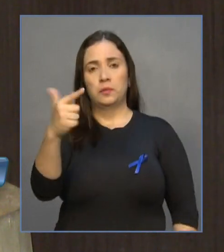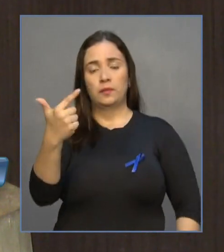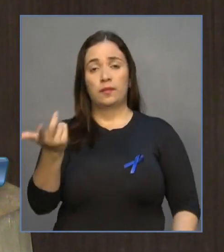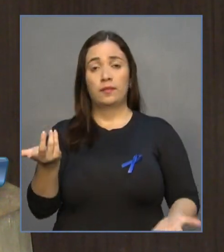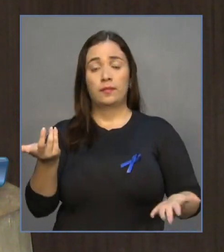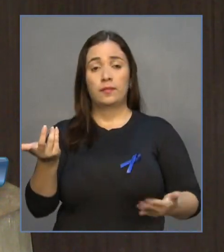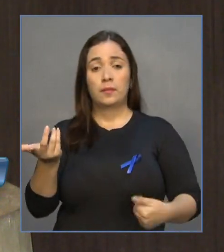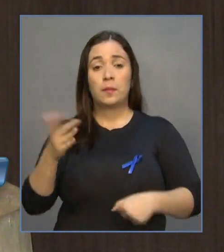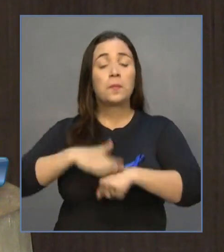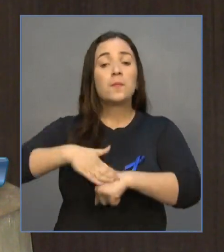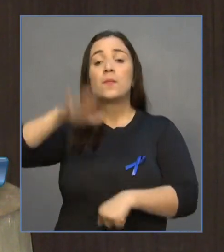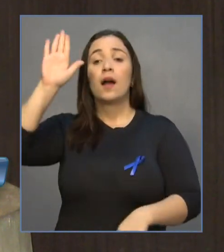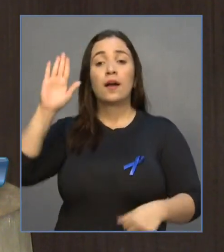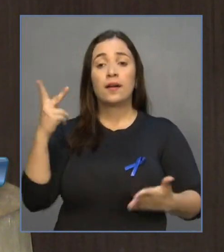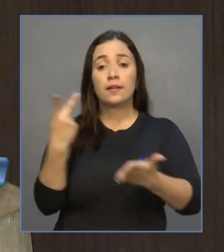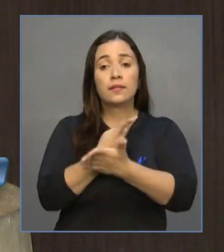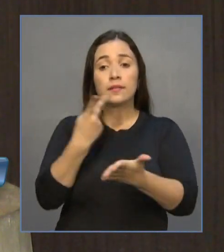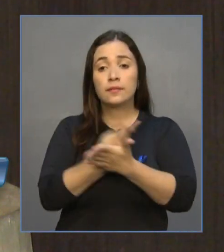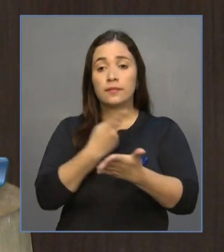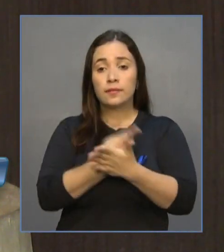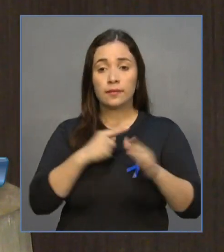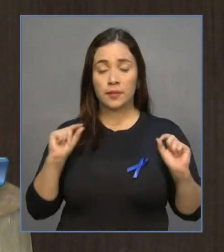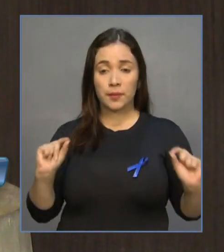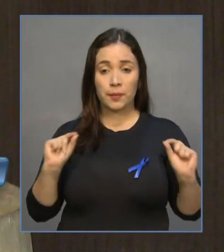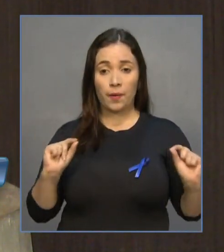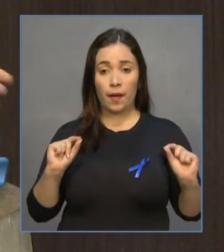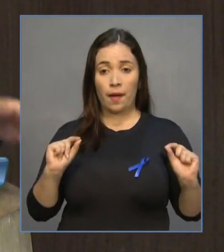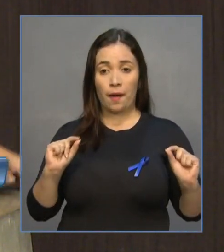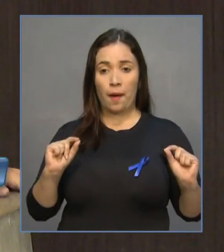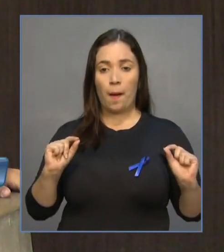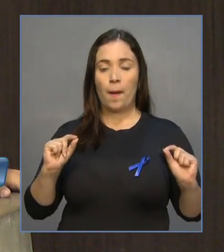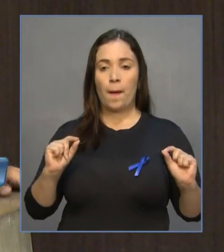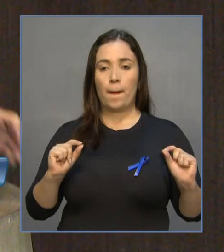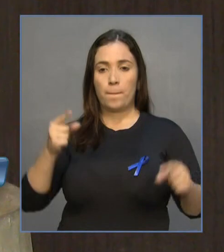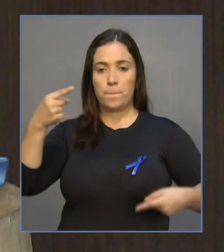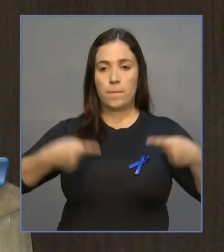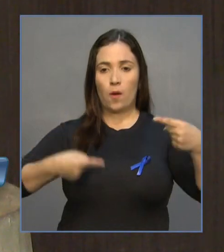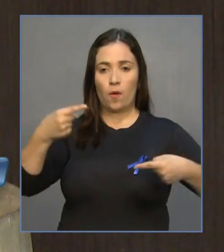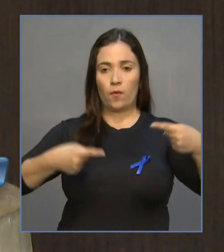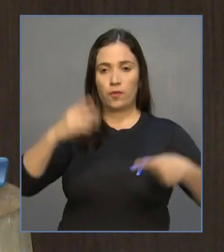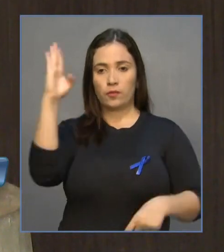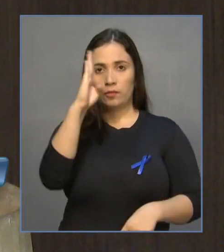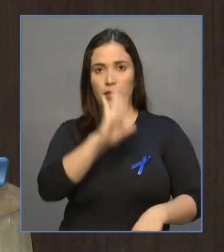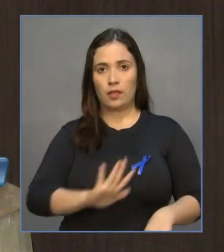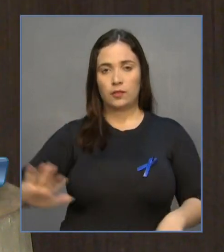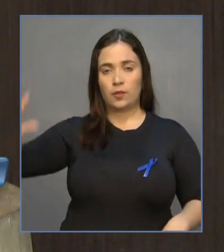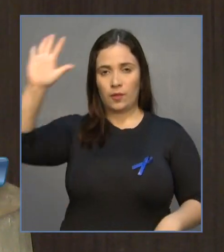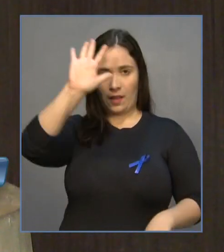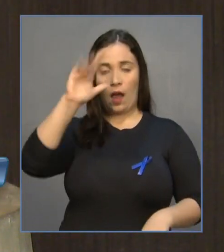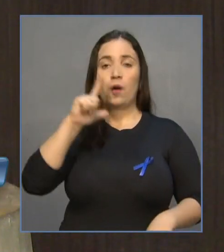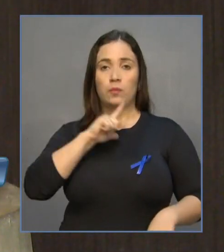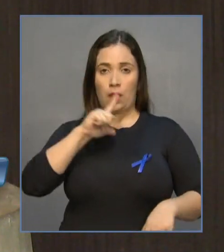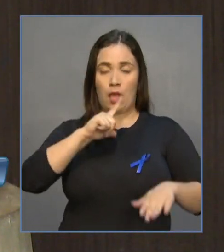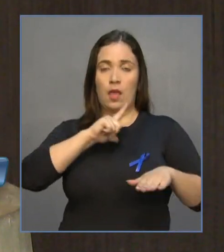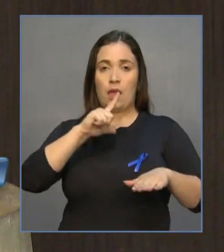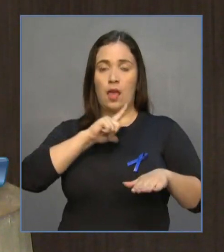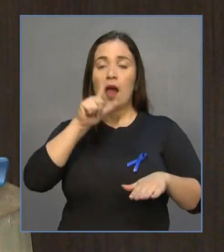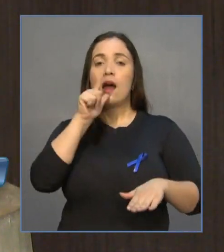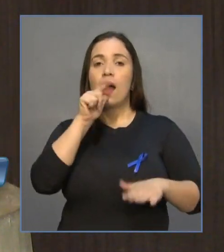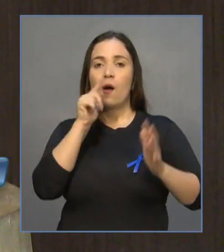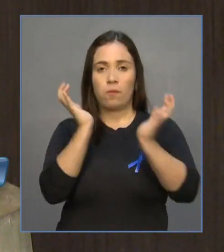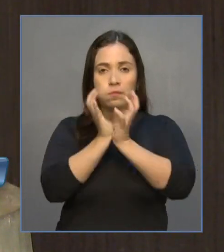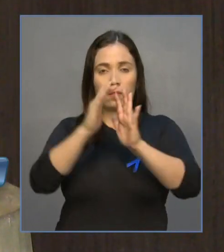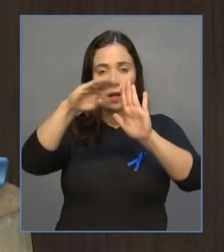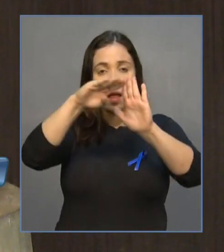de todas é a Política Nacional de Recursos Hídricos define como prioridade número